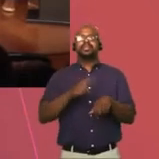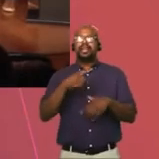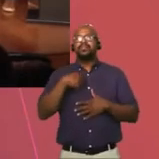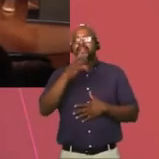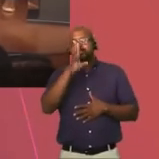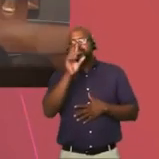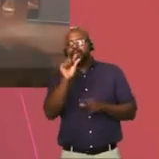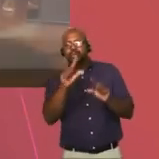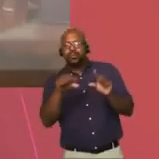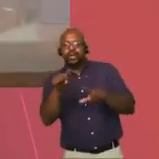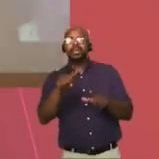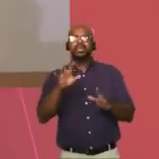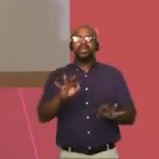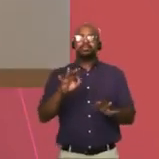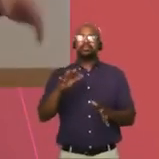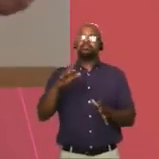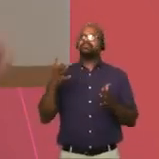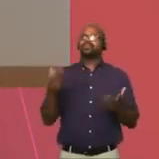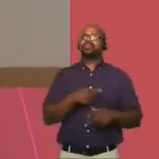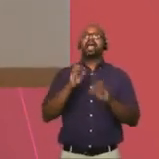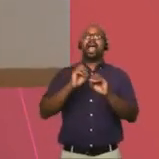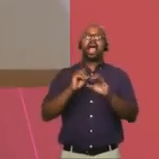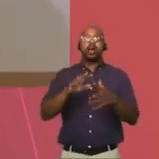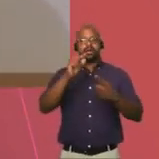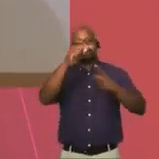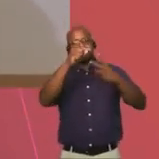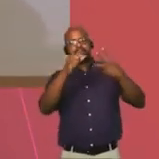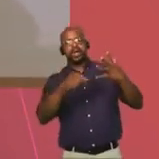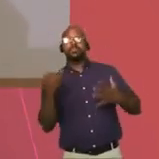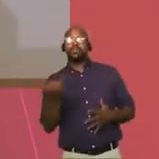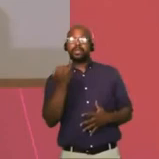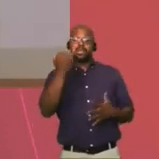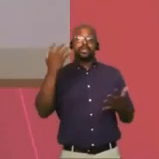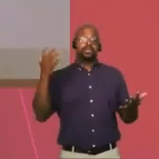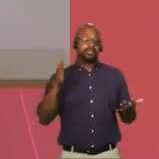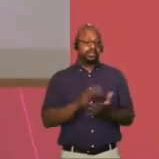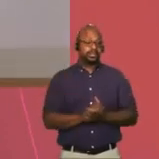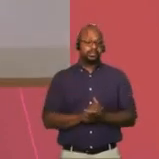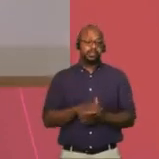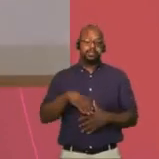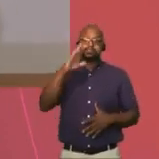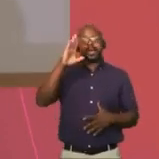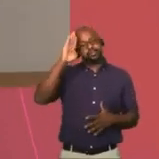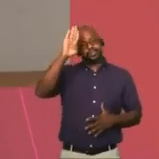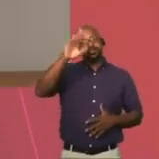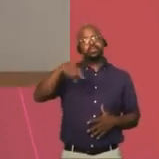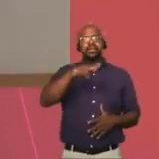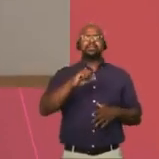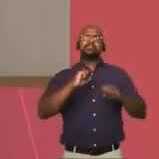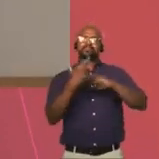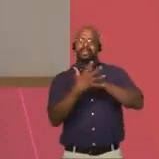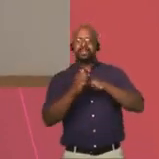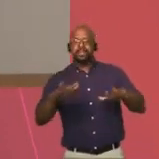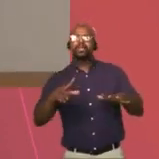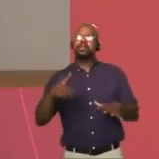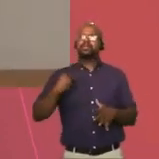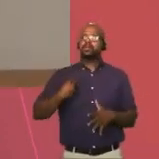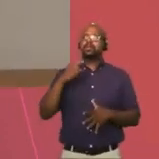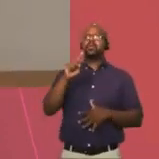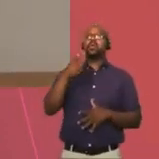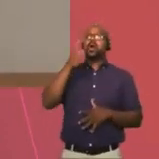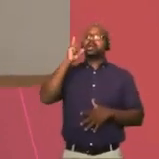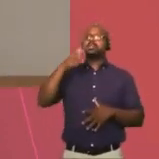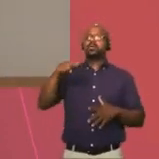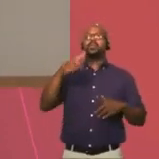um pouquinho a mesma aula falando de tantos aspecto importante eu acho que assim mais do que nunca né Fiz pandemia pode pedir um exame ontem